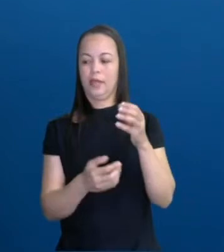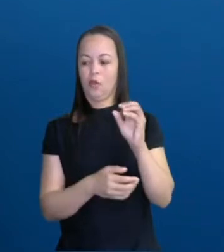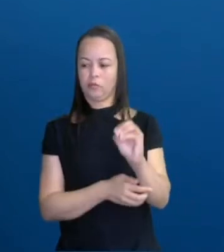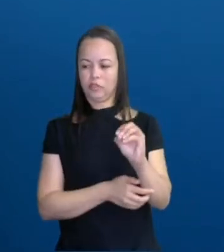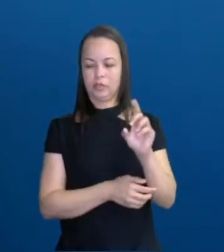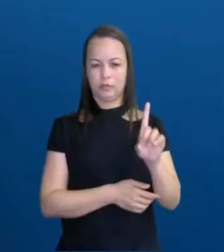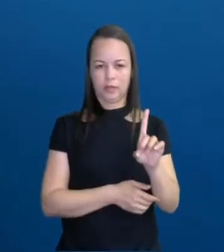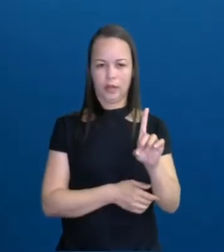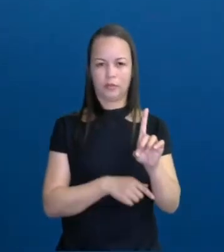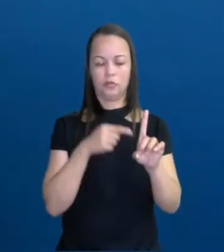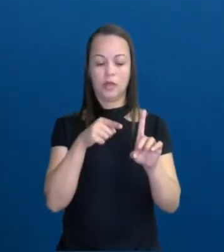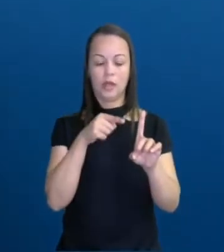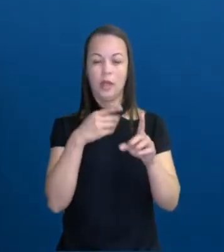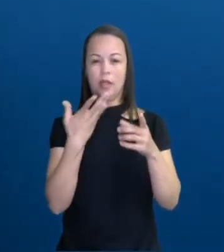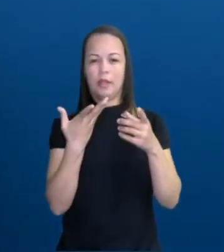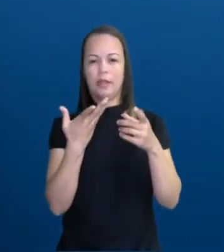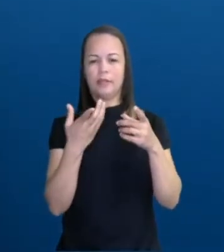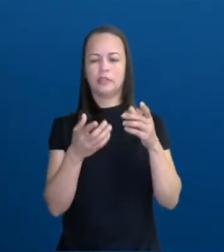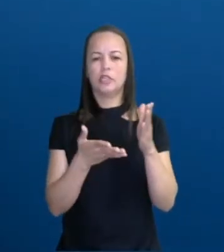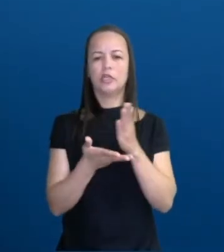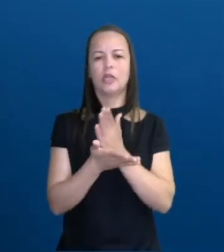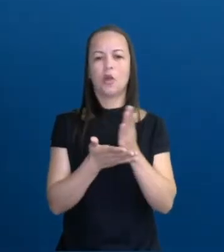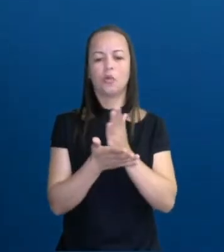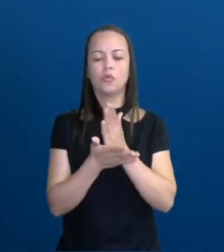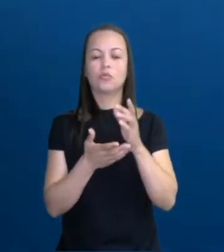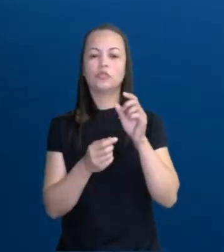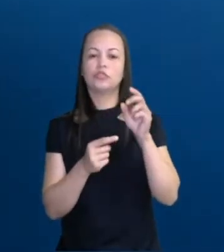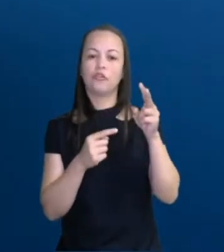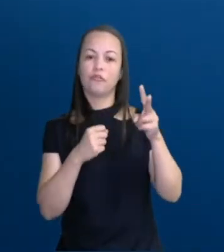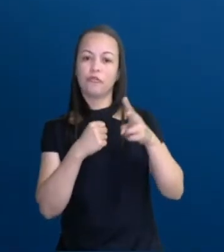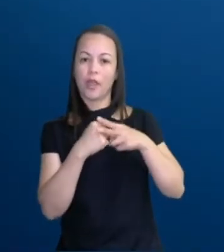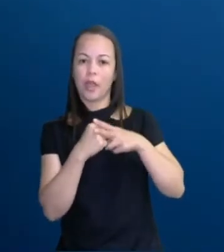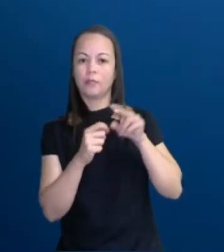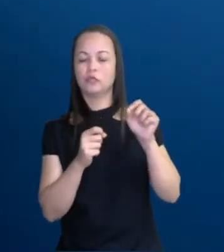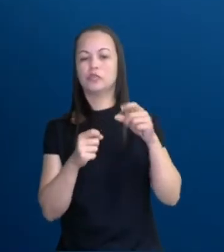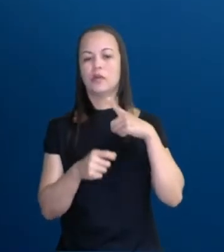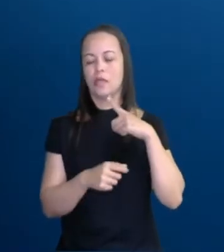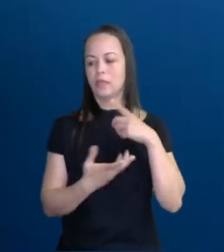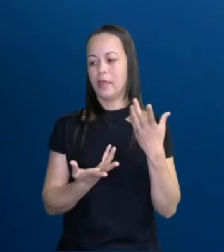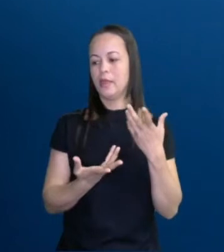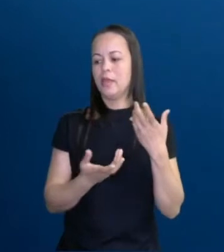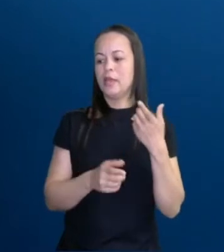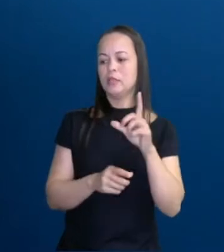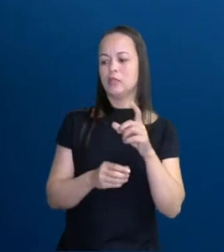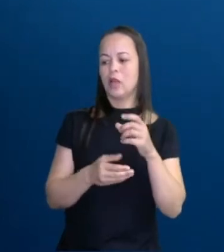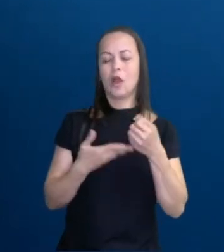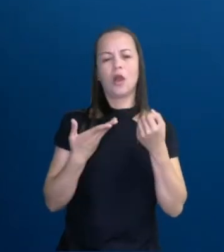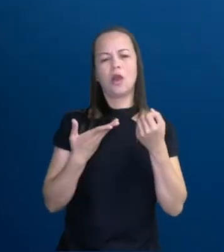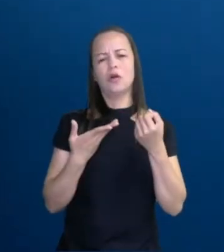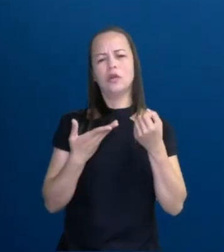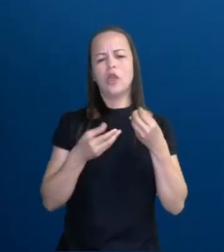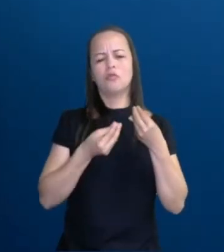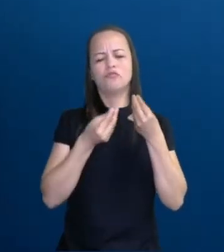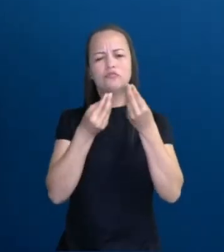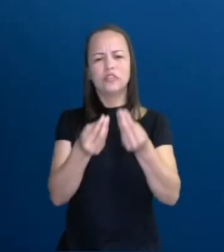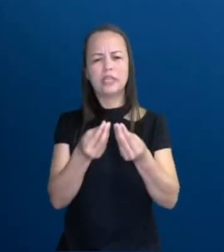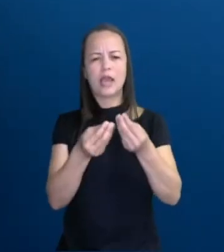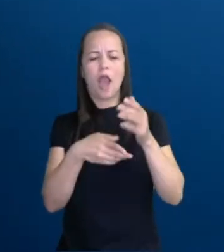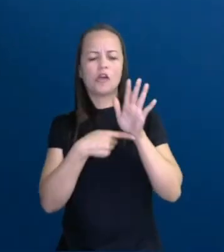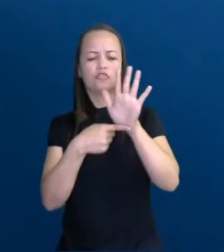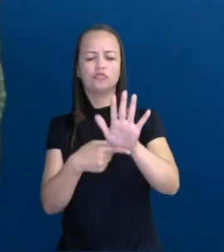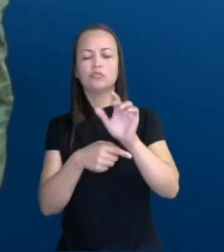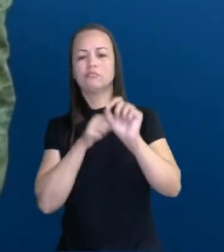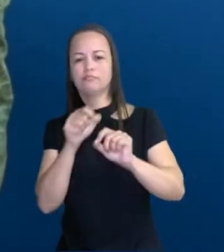direto. Percebam que entre o verbo oferecer e ajuda não há nenhuma preposição. E eu ofereci ajuda a quem? Para